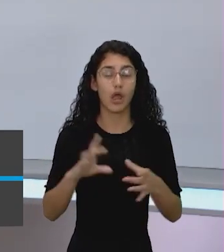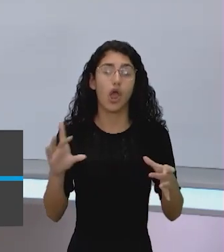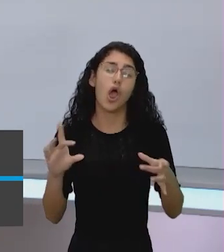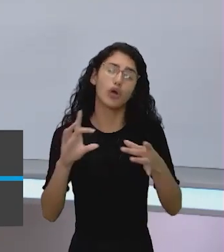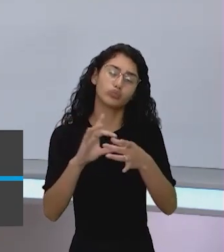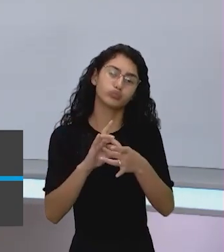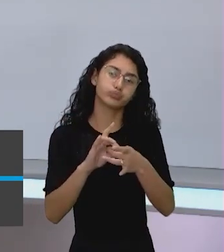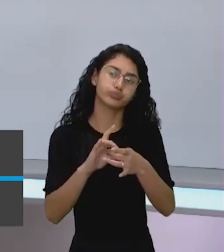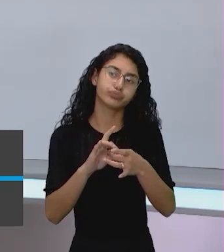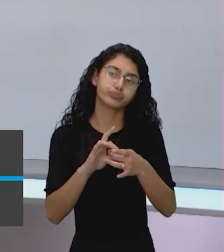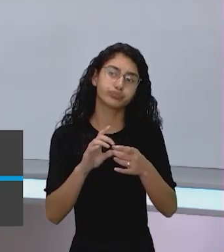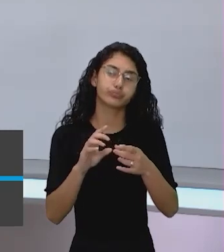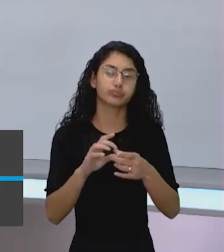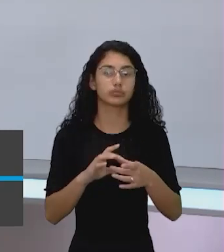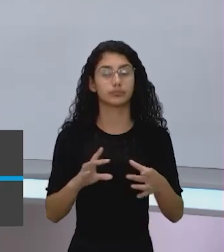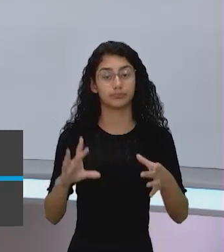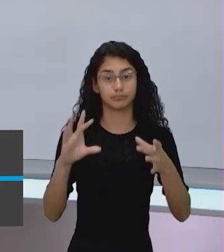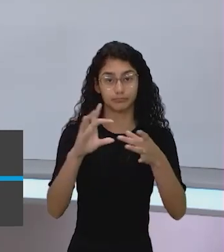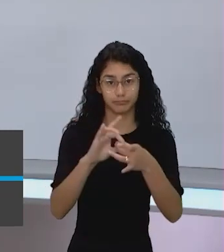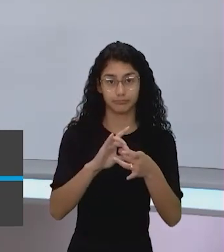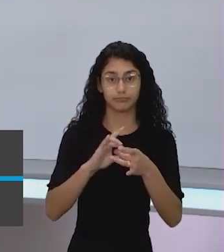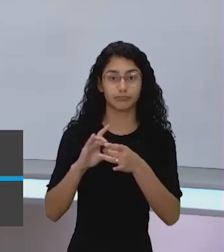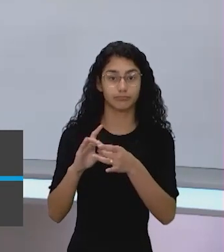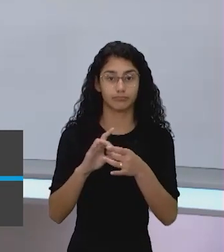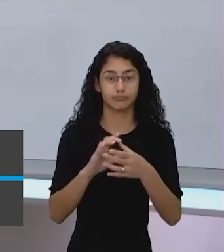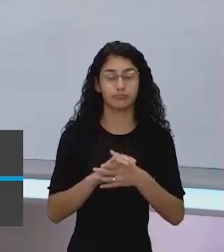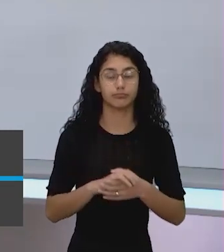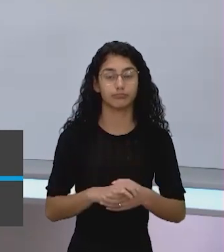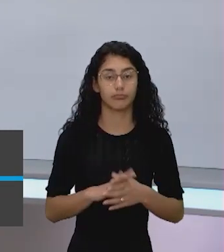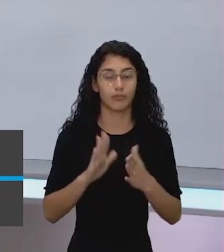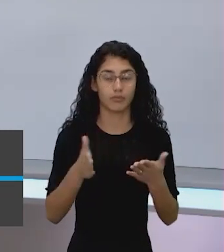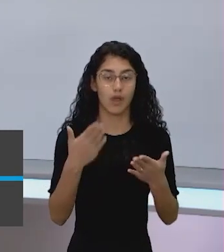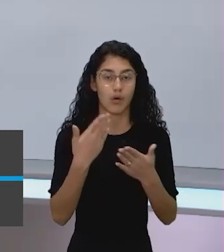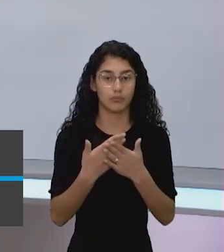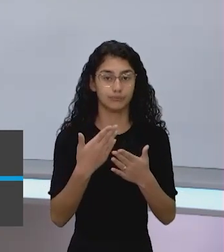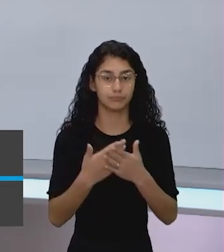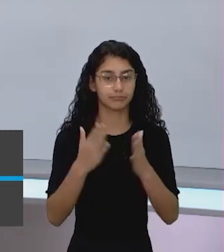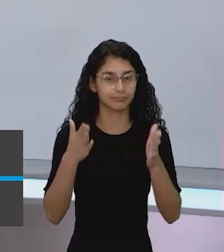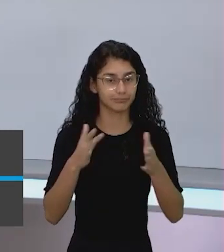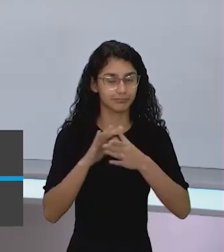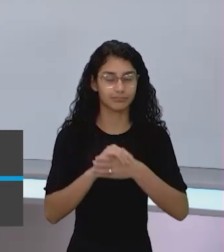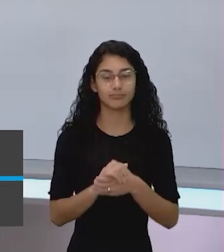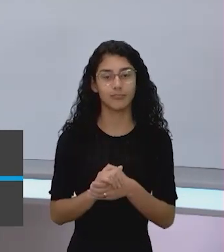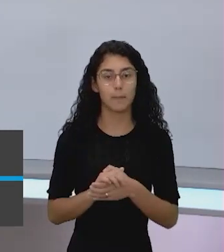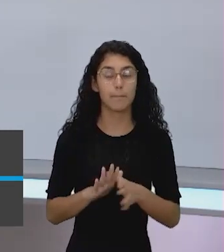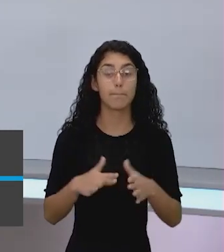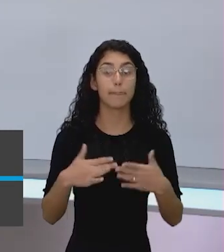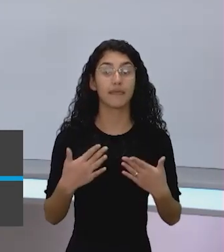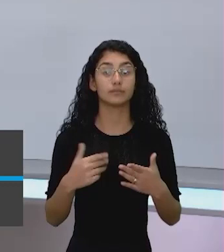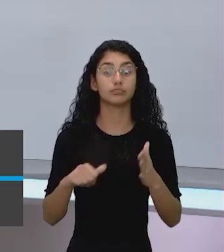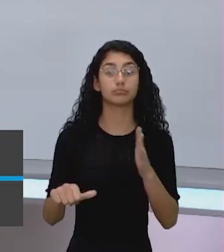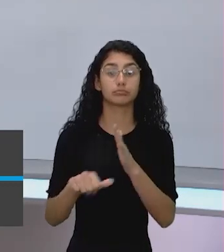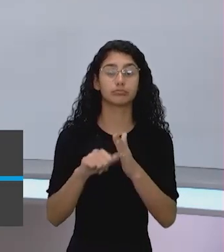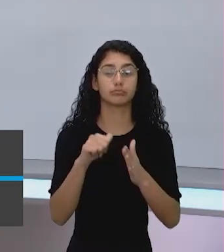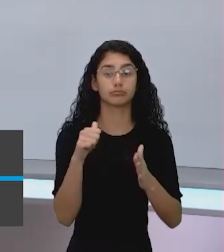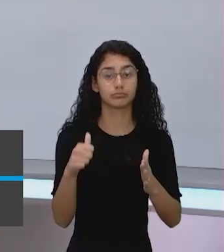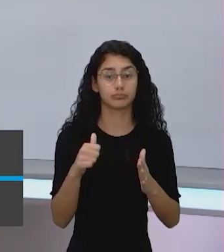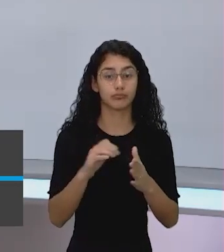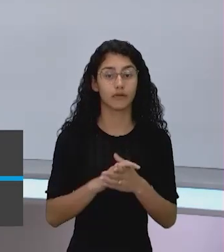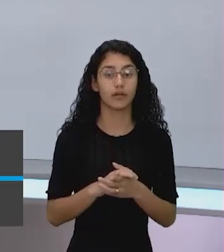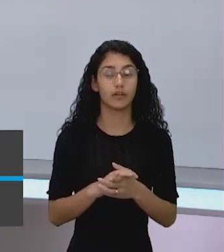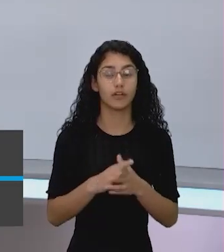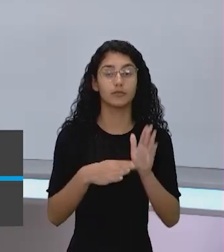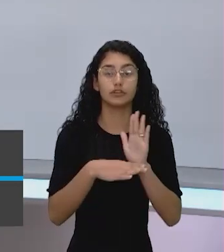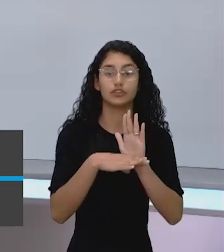em espaço, a gente pensa no território e em outras coisas, que é o que a gente vai ver na aula de hoje. Tá certo? Então, a primeira coisa que eu vou fazer, vou pedir